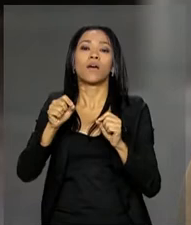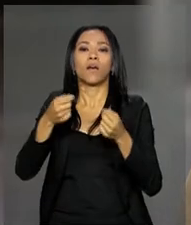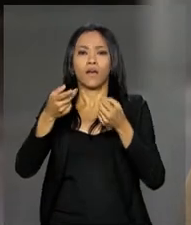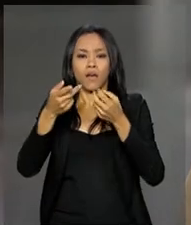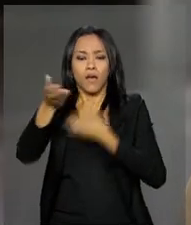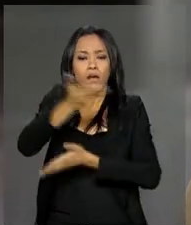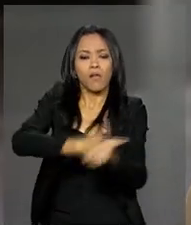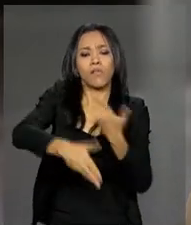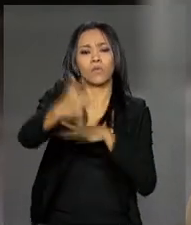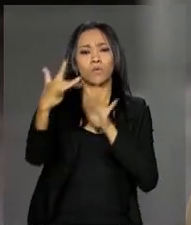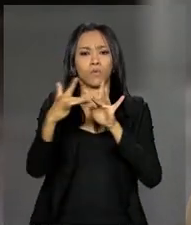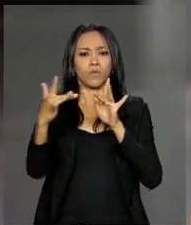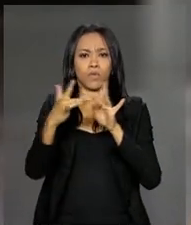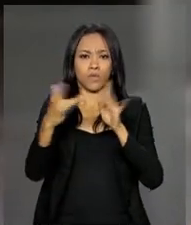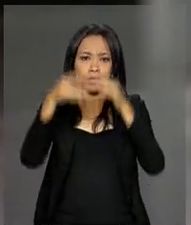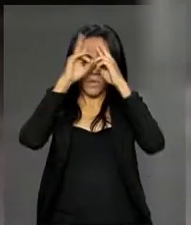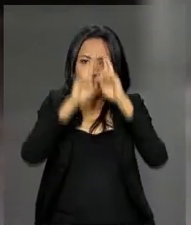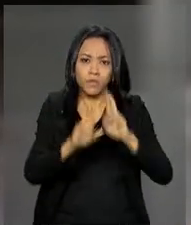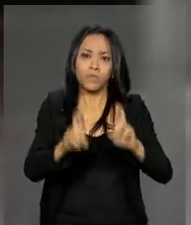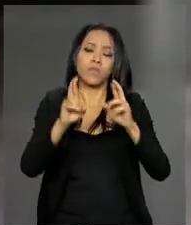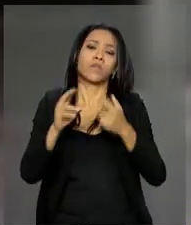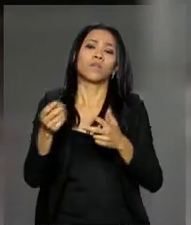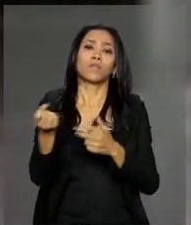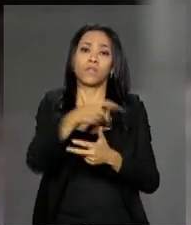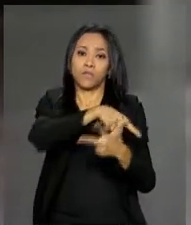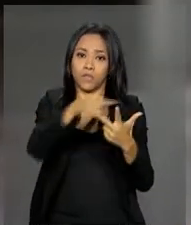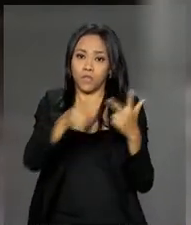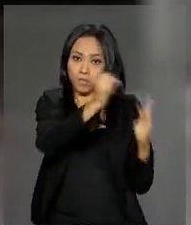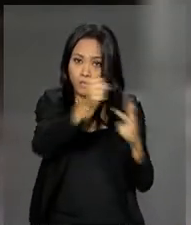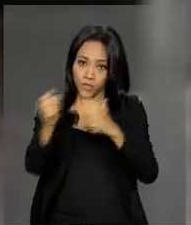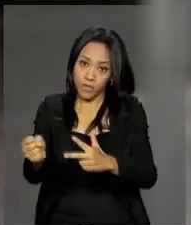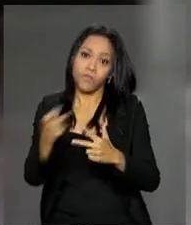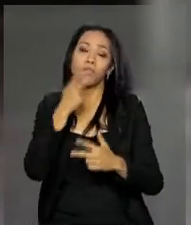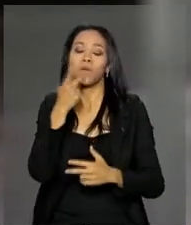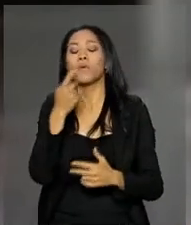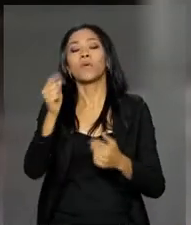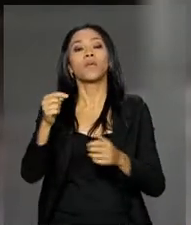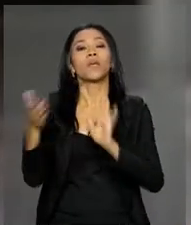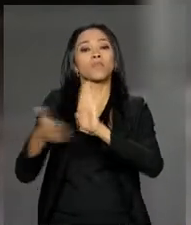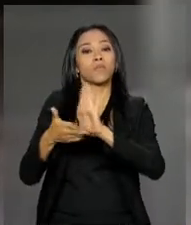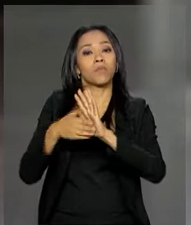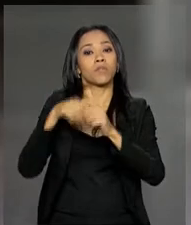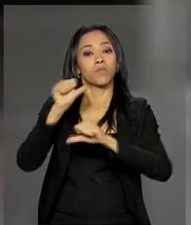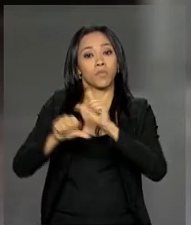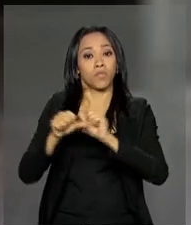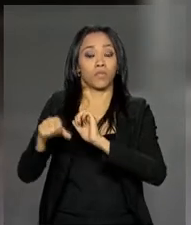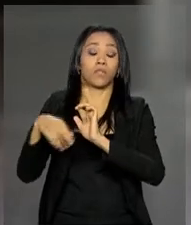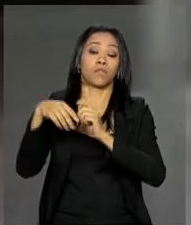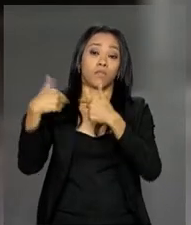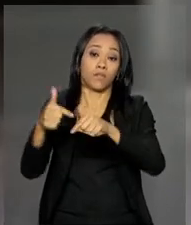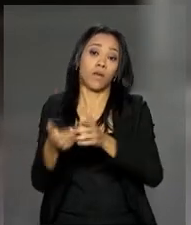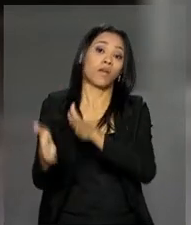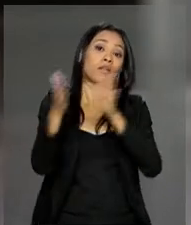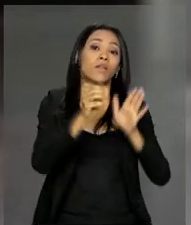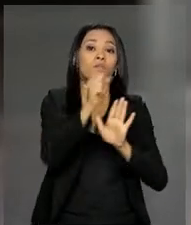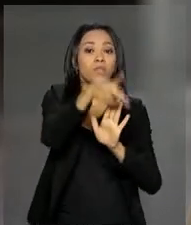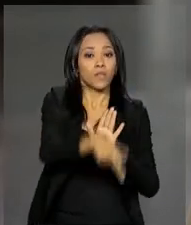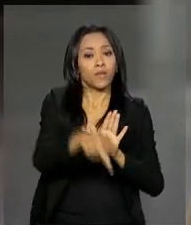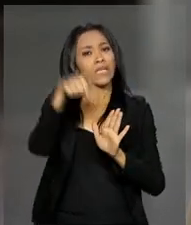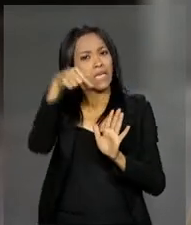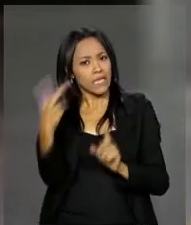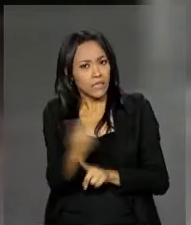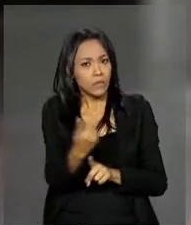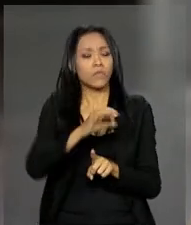diálogo entre os poderes. Afirmou ainda que as reformas trabalhista e previdenciária são importantes para o país